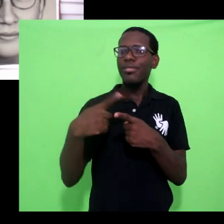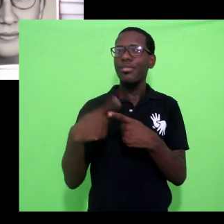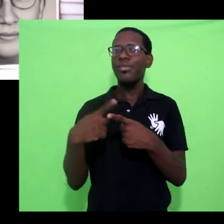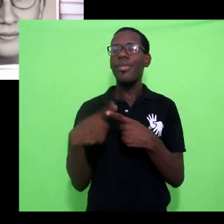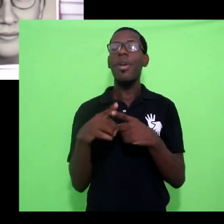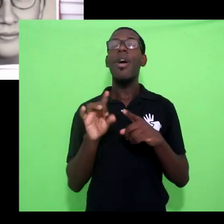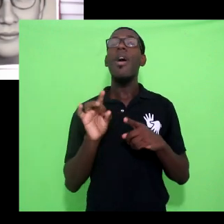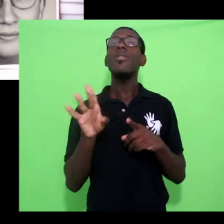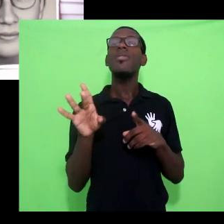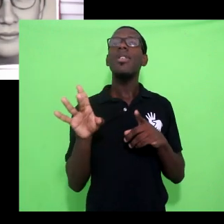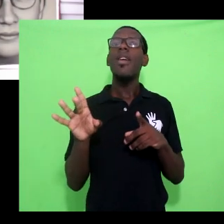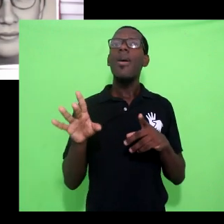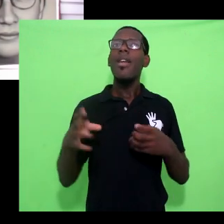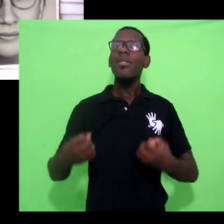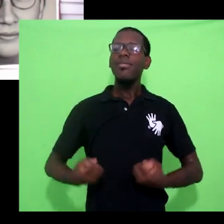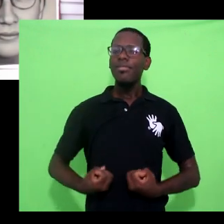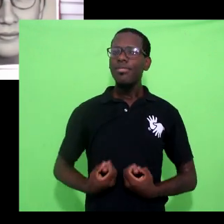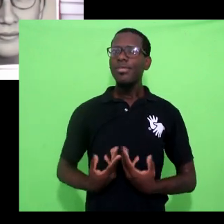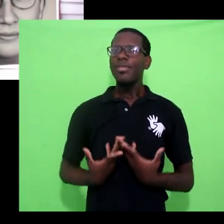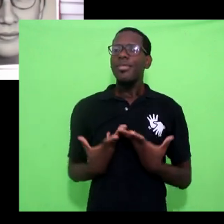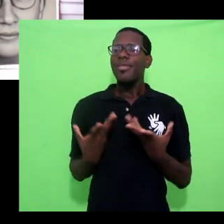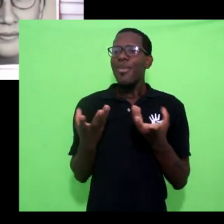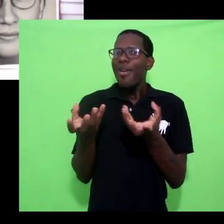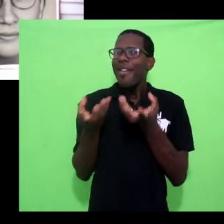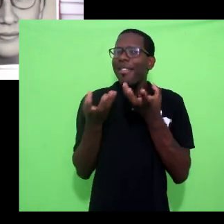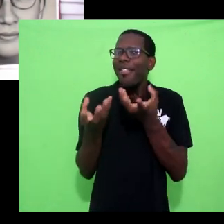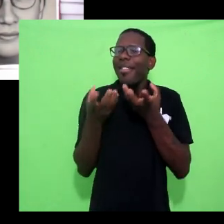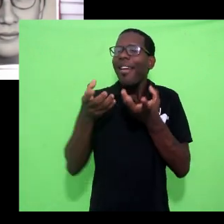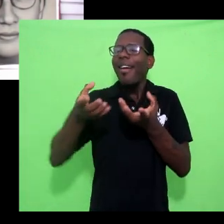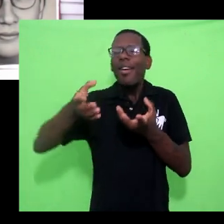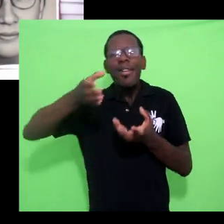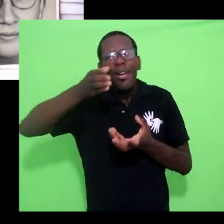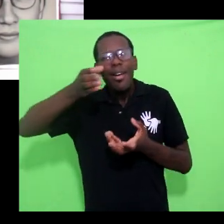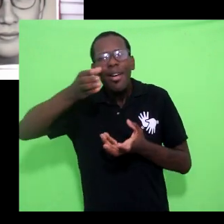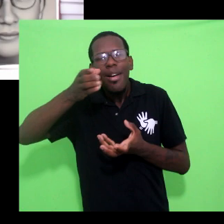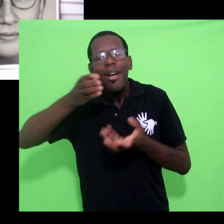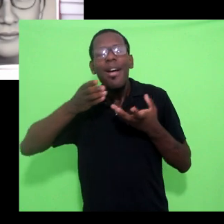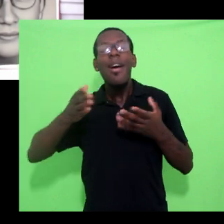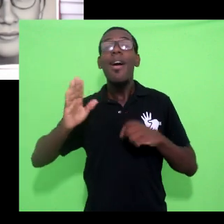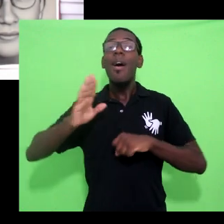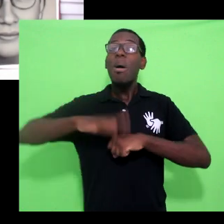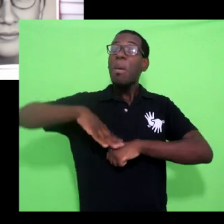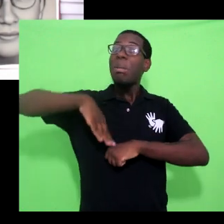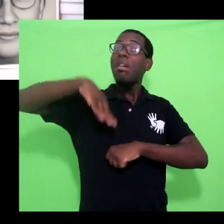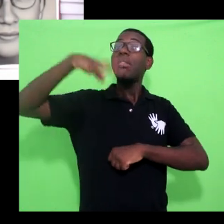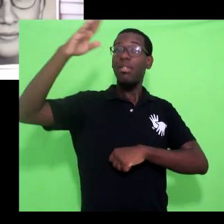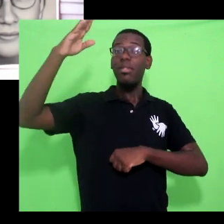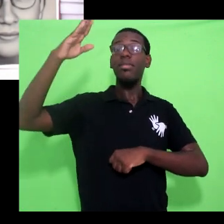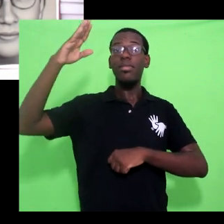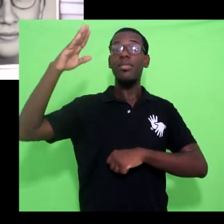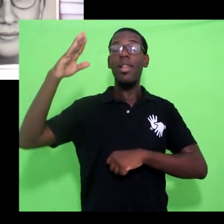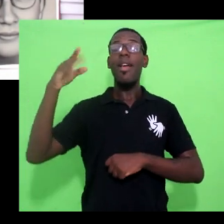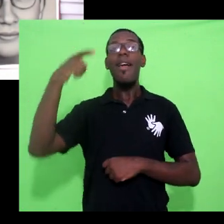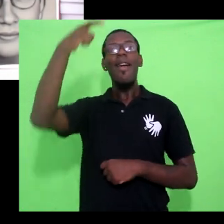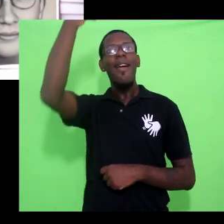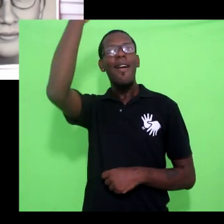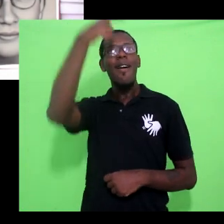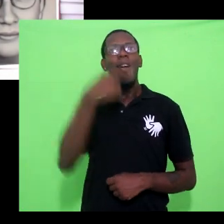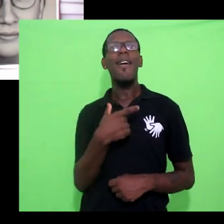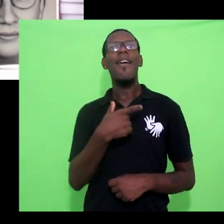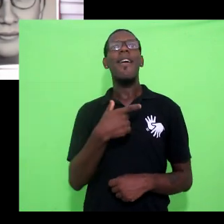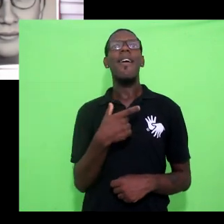de conhecer, né, o Porto de Estrela, Porto de Iguaçu, que locais eram esses. Isso acabou acendendo uma